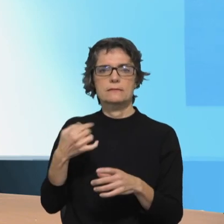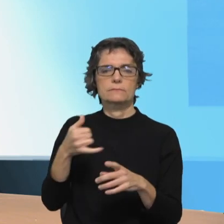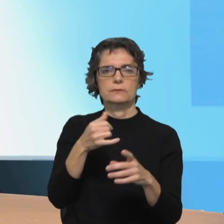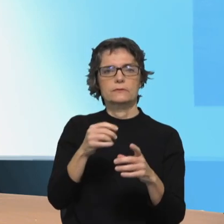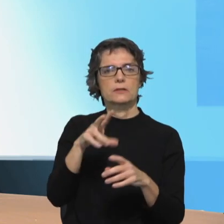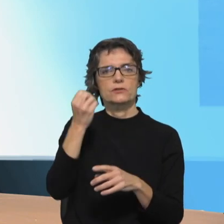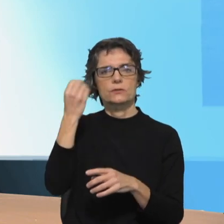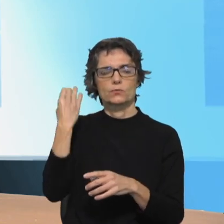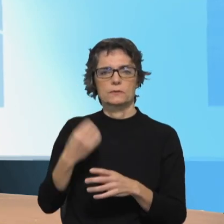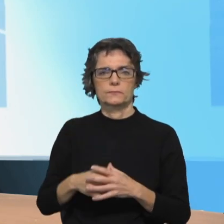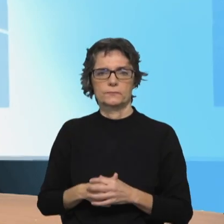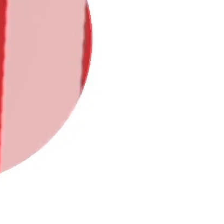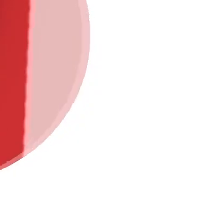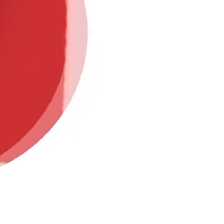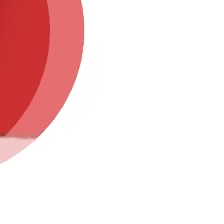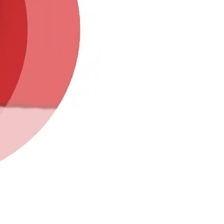mas não esquecidos.